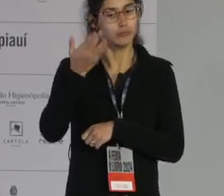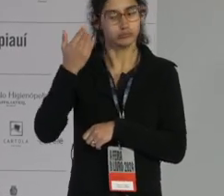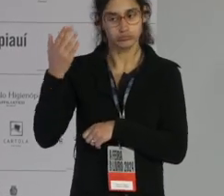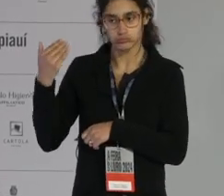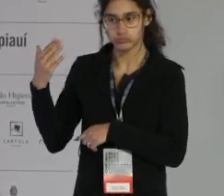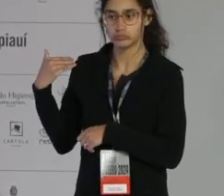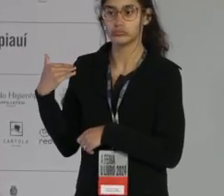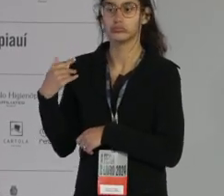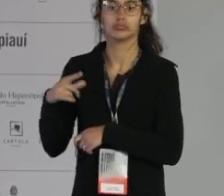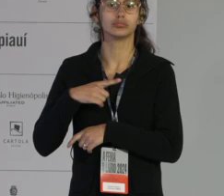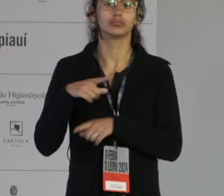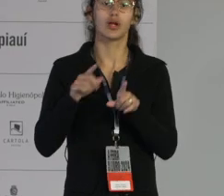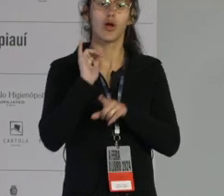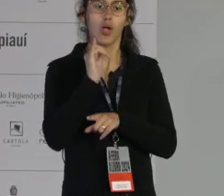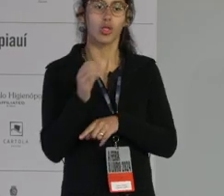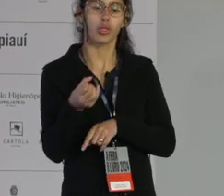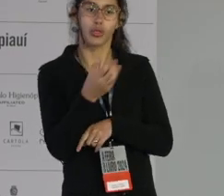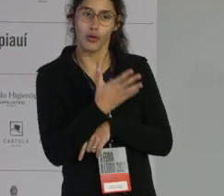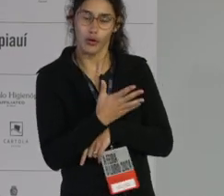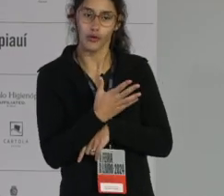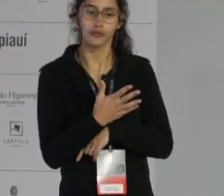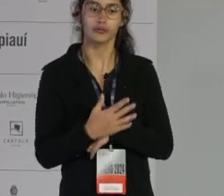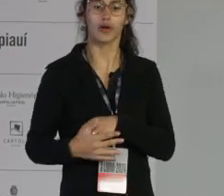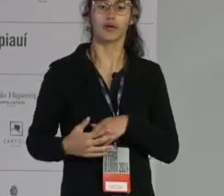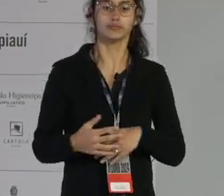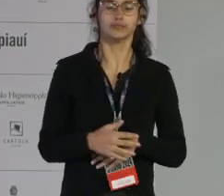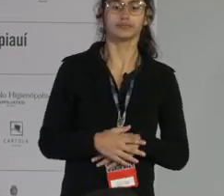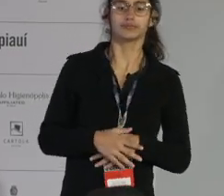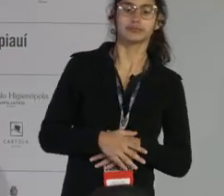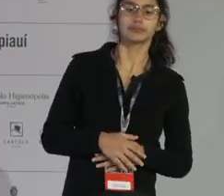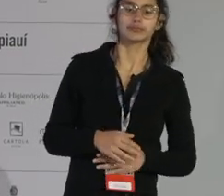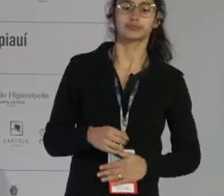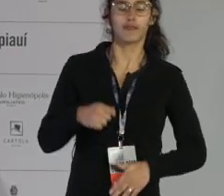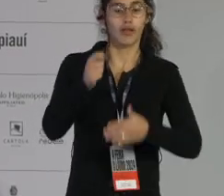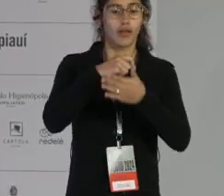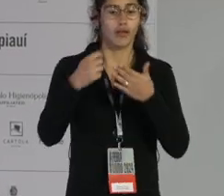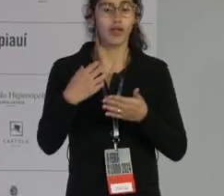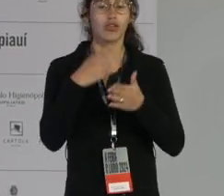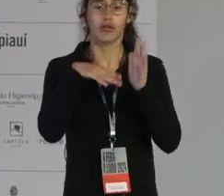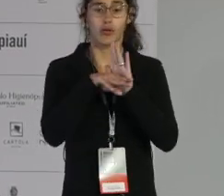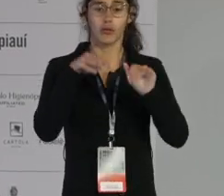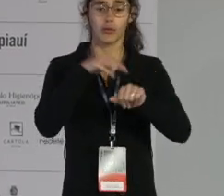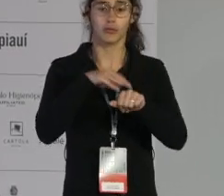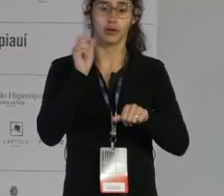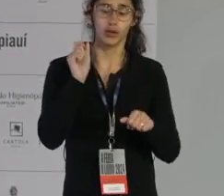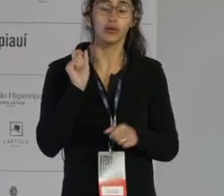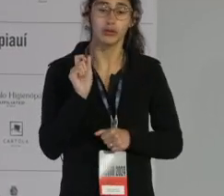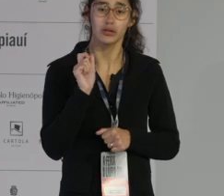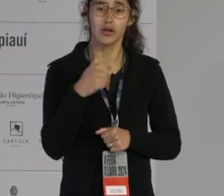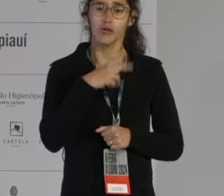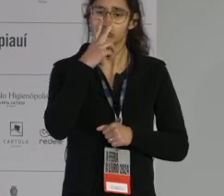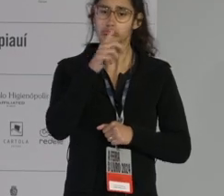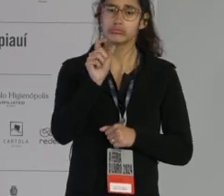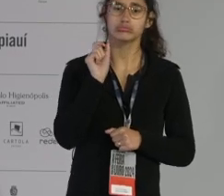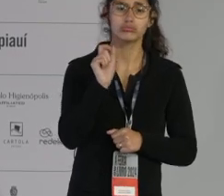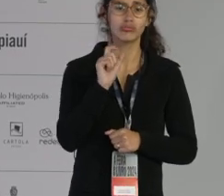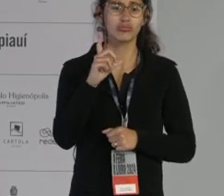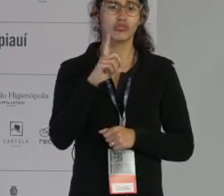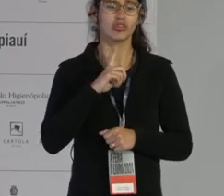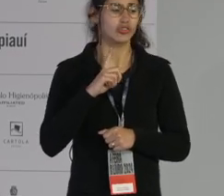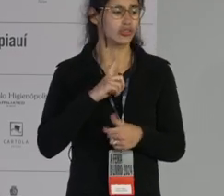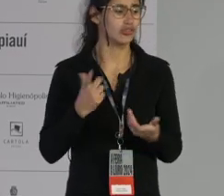antigos e contos mais recentes. Mas eu fui escrevendo os contos e chegou uma hora que eu achei que eles